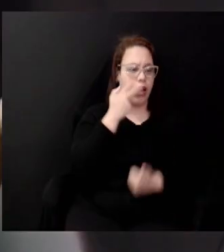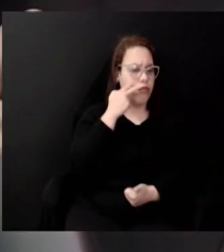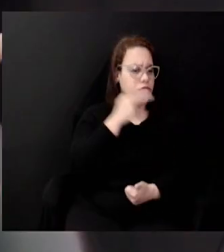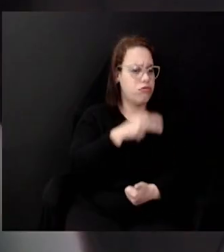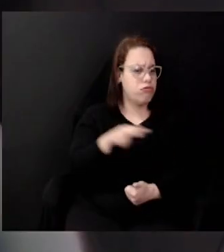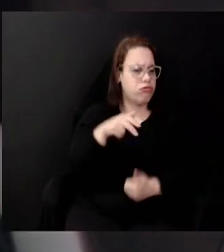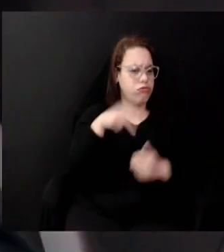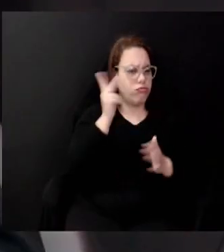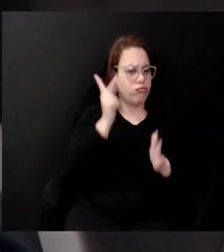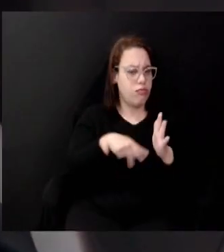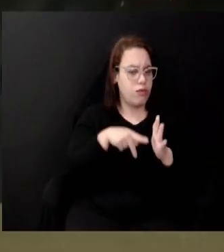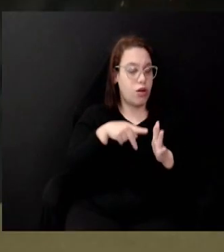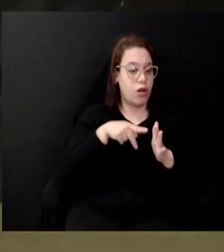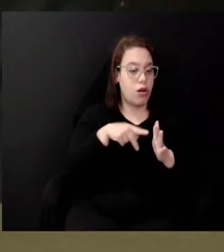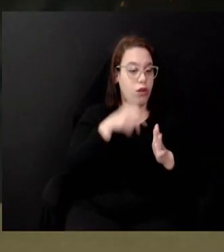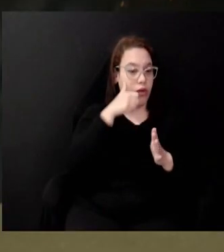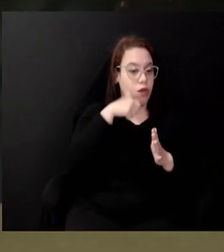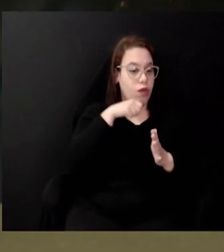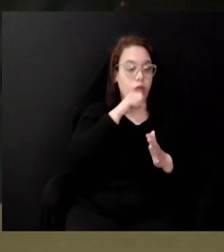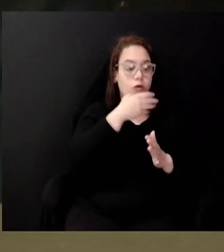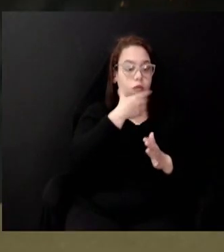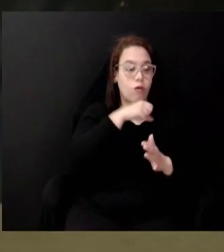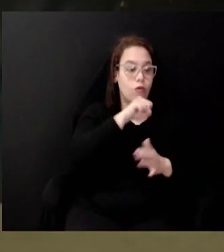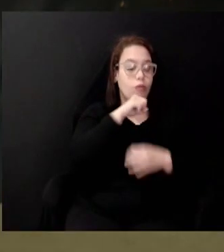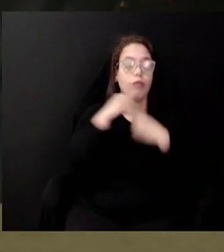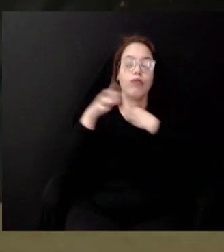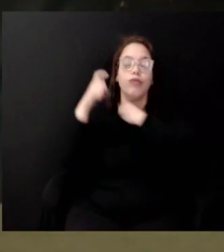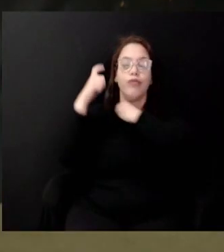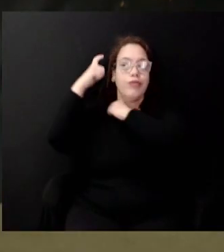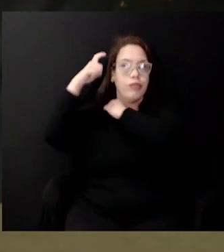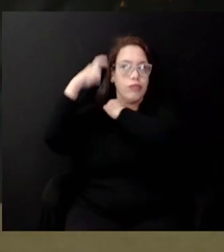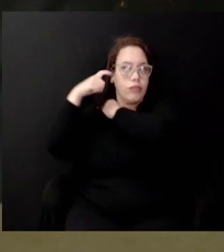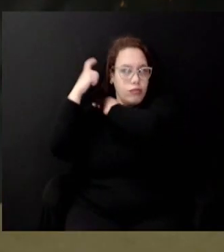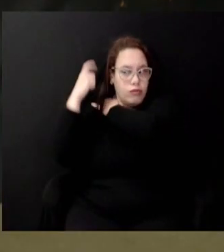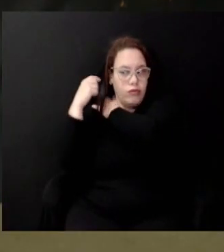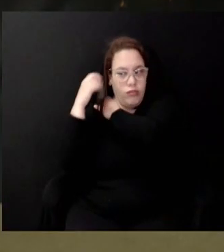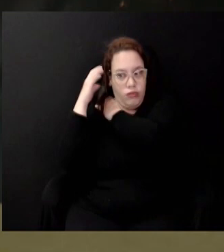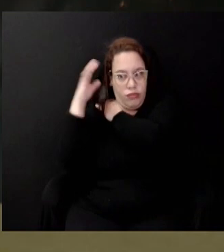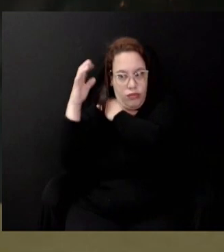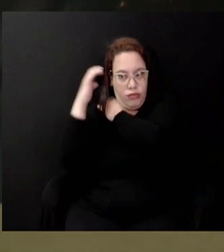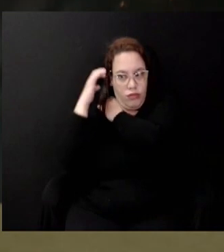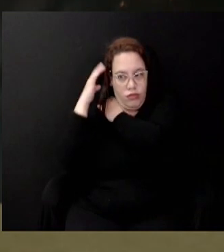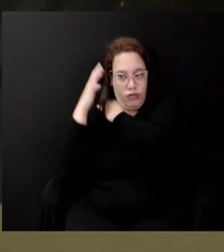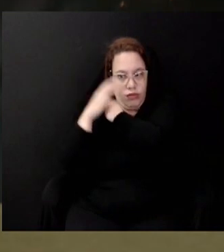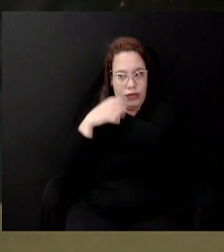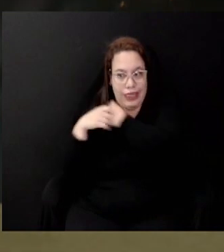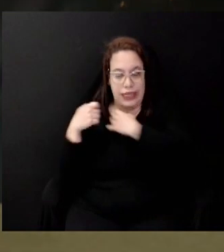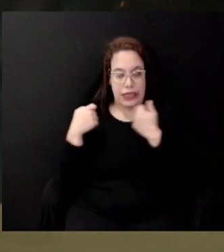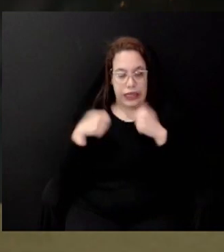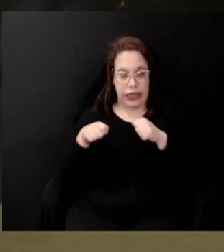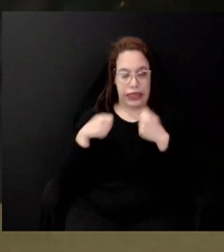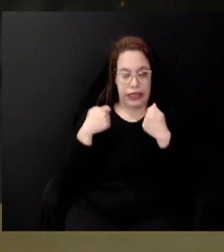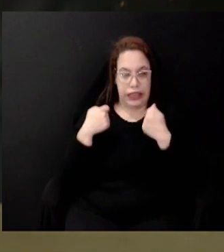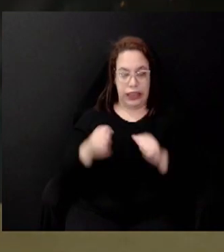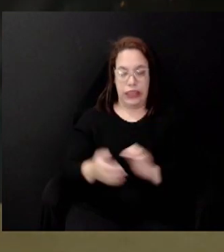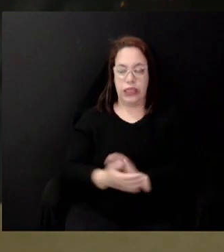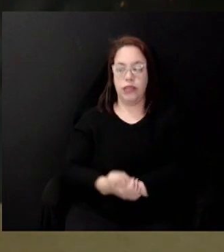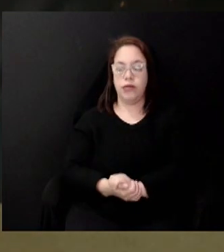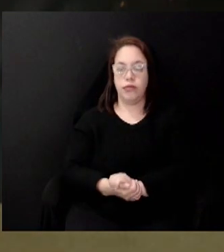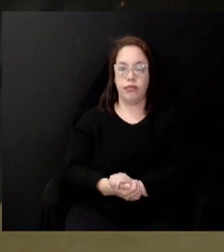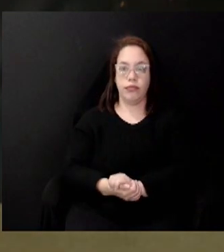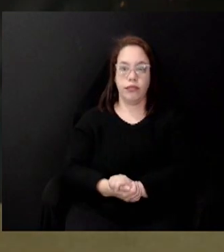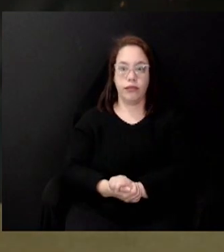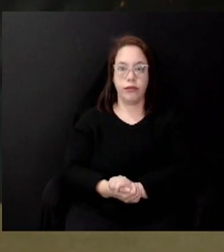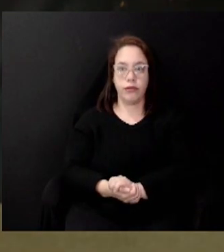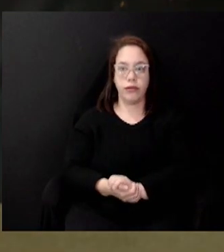leem os termos, né? Olha, mais preocupante do que a gente imagina e mais necessário do que a gente pensa